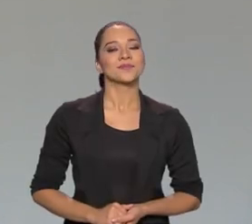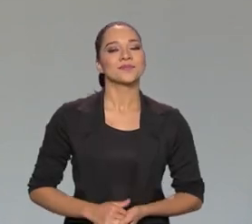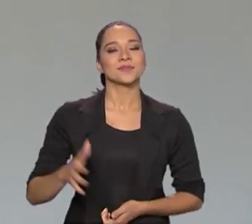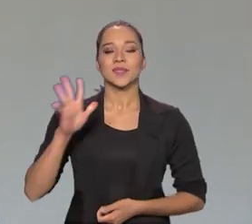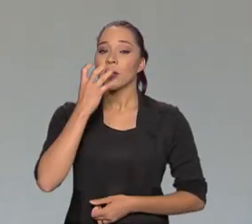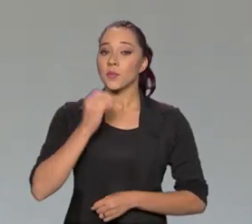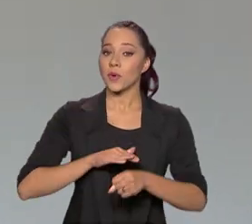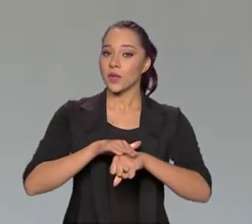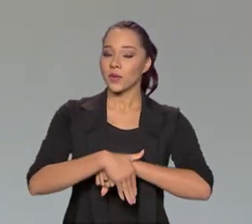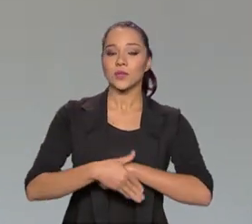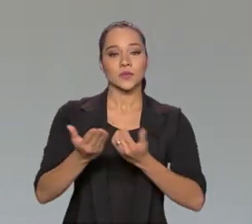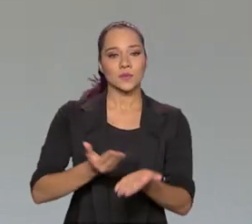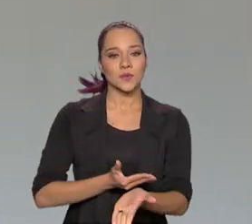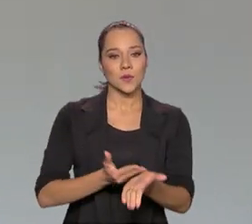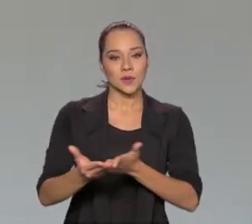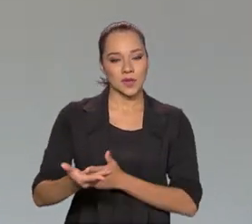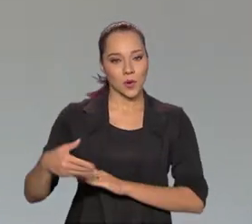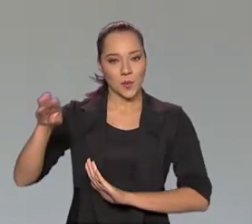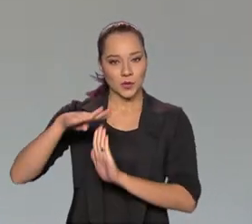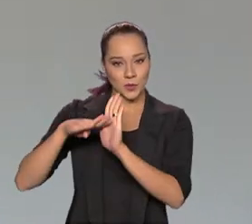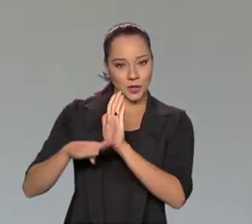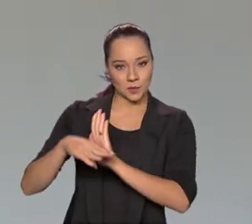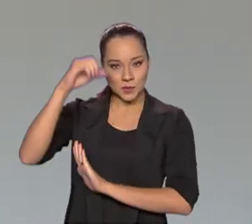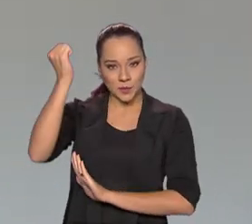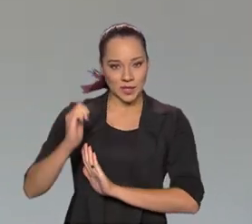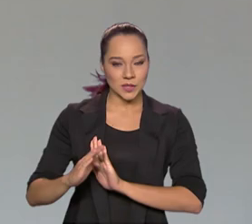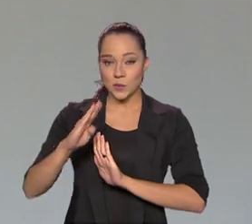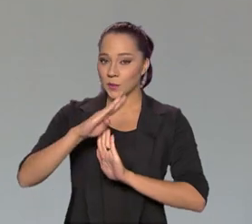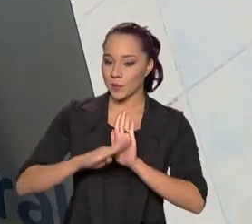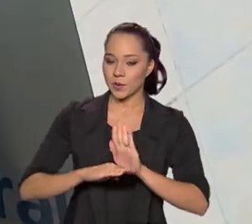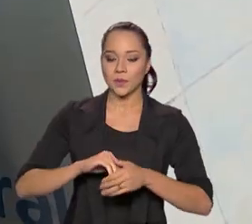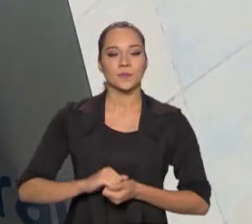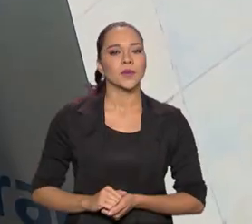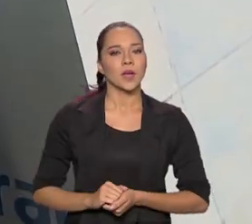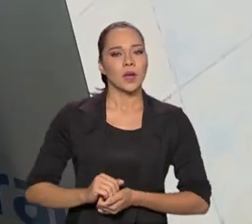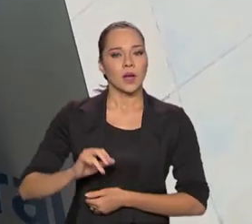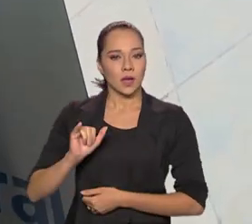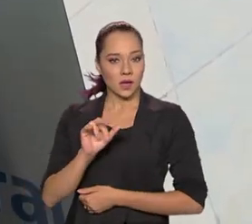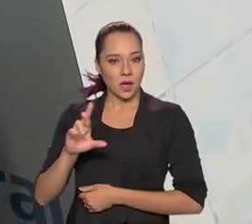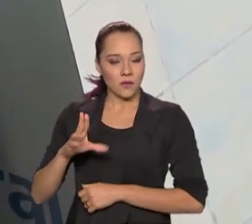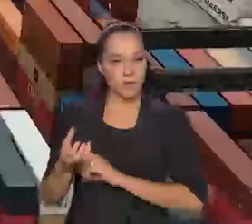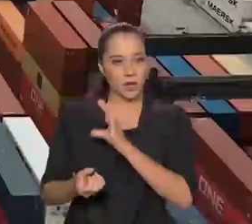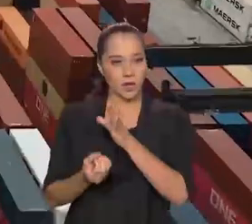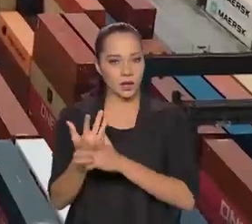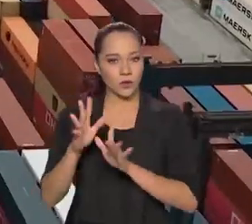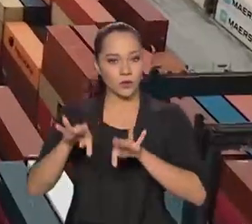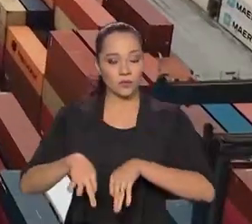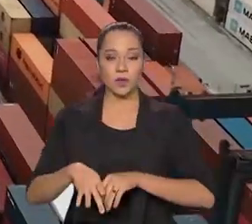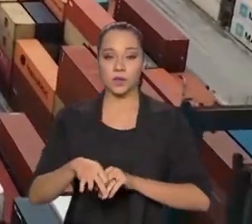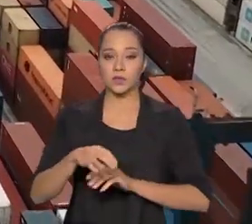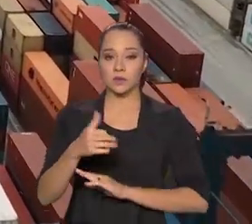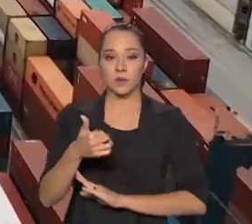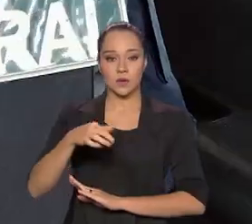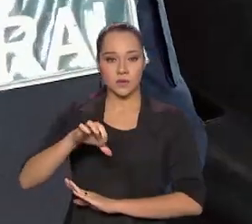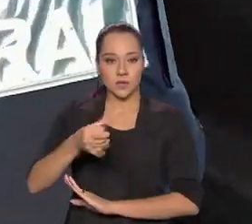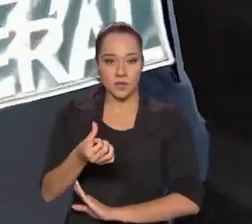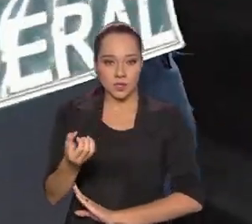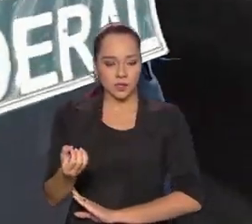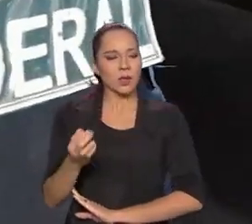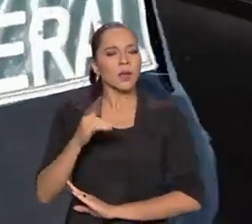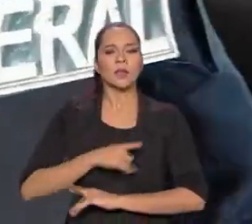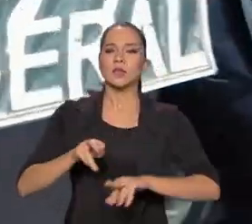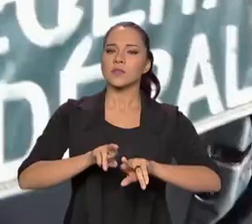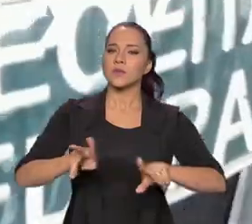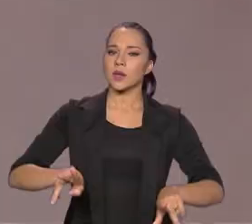Olá, boa noite. Estamos no ar com o Brasil em Pauta. A Receita Federal foi criada no fim da década de 60 e tem